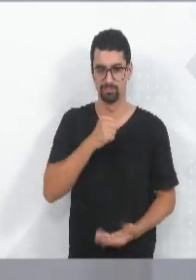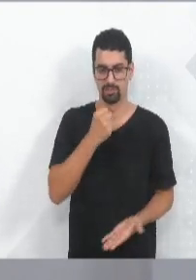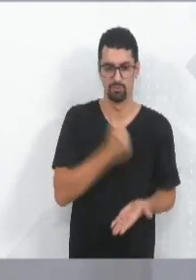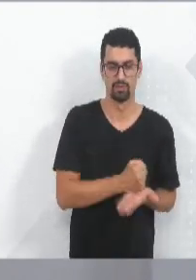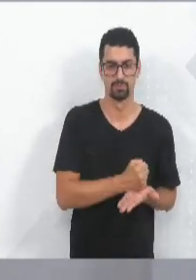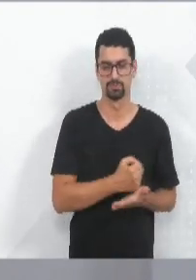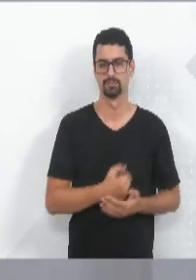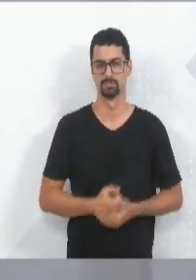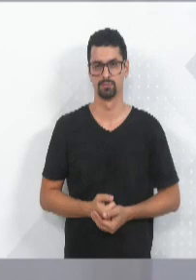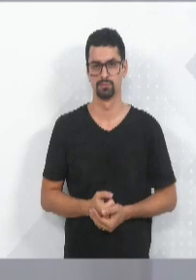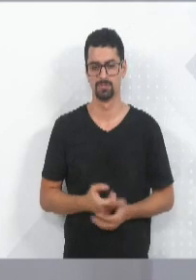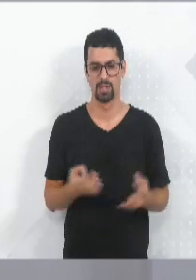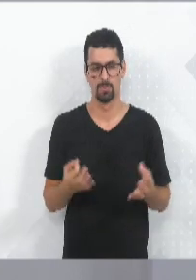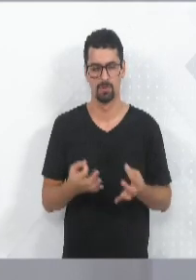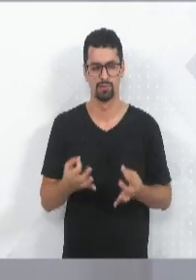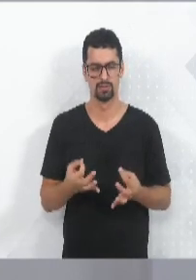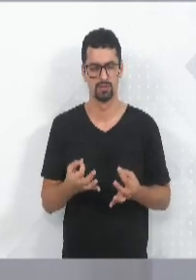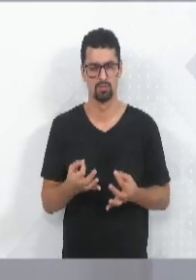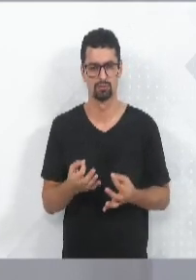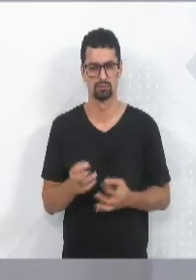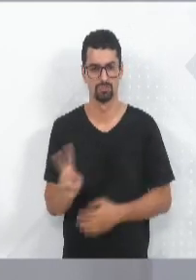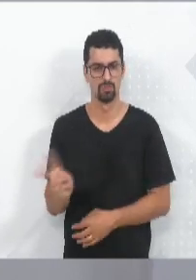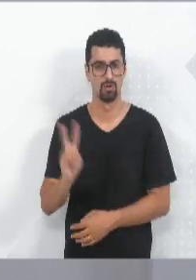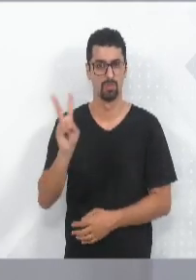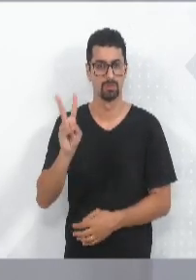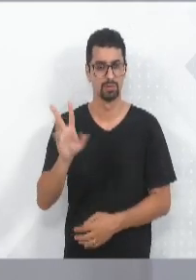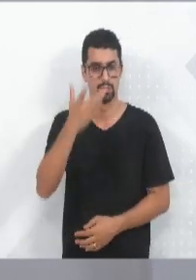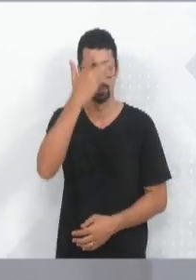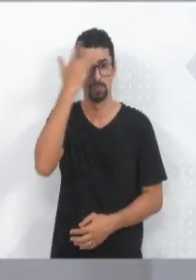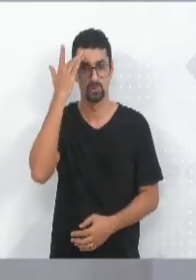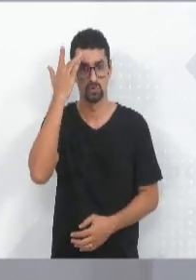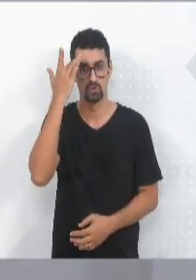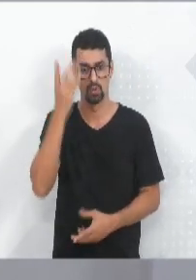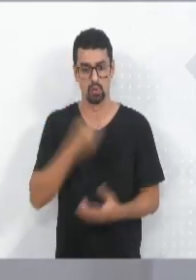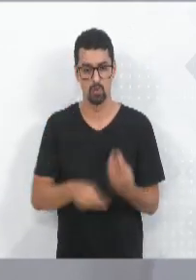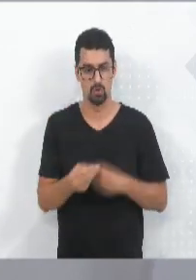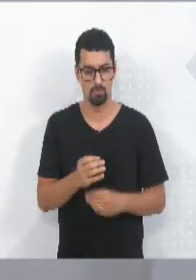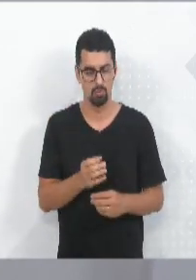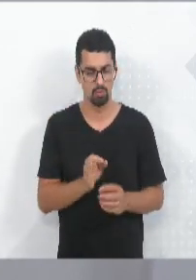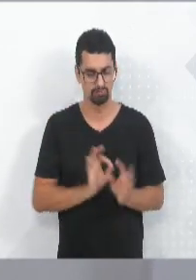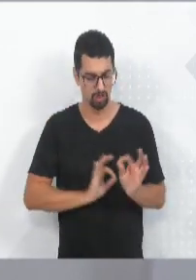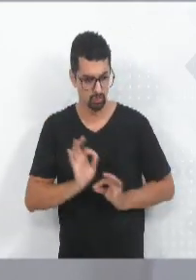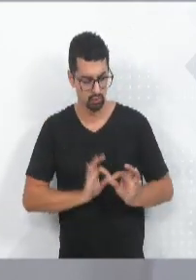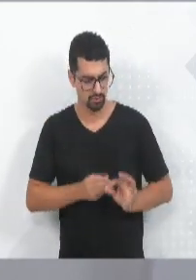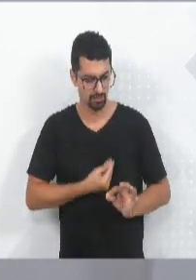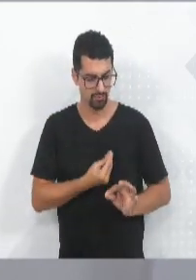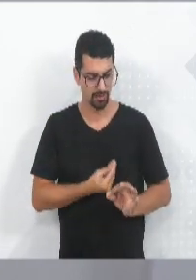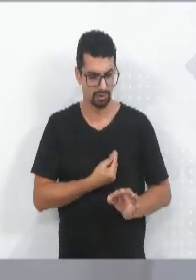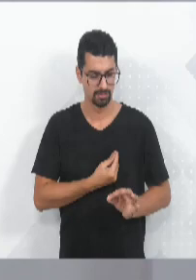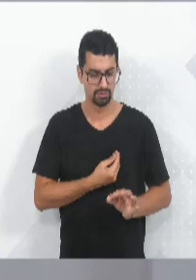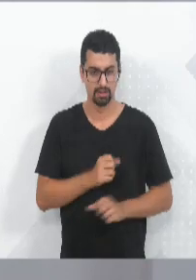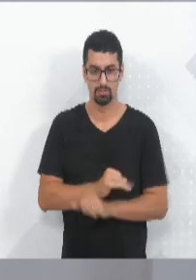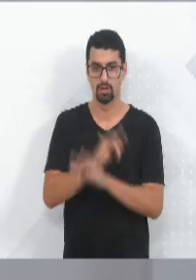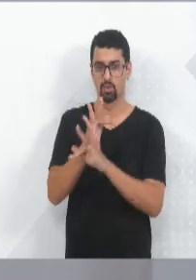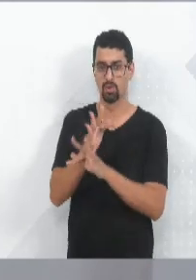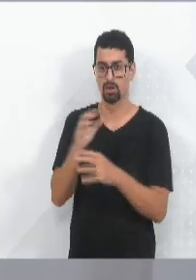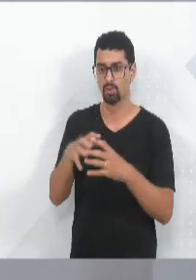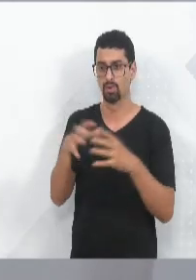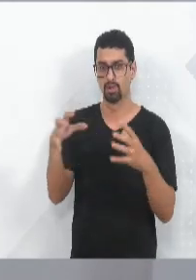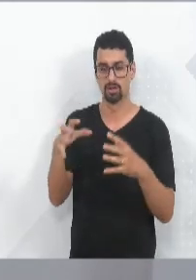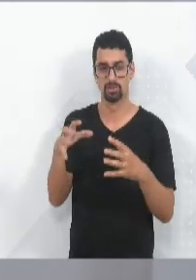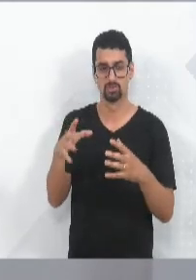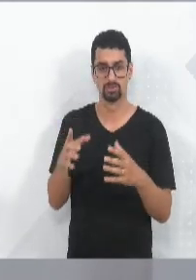perfeição das virtudes do homem que lustra sua pedra para honra e a glória do grande arquiteto do universo que